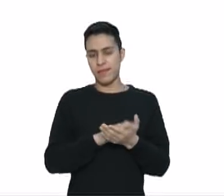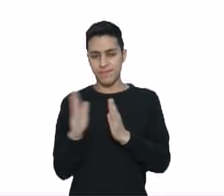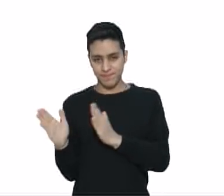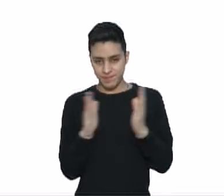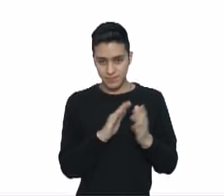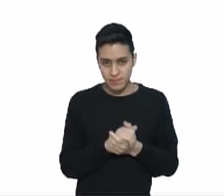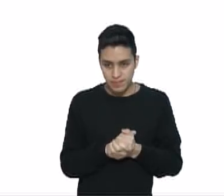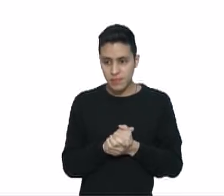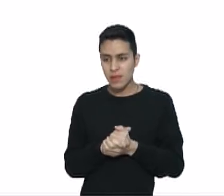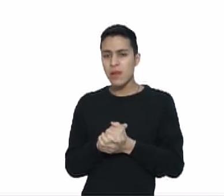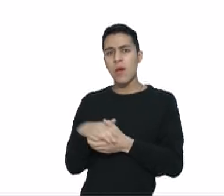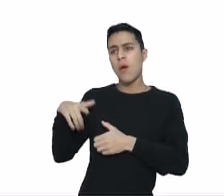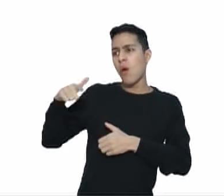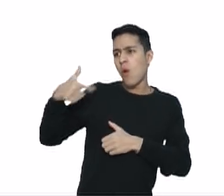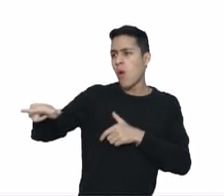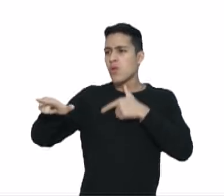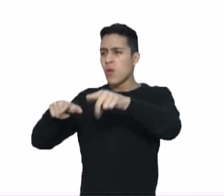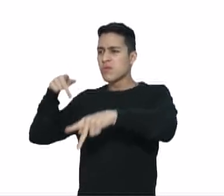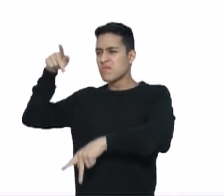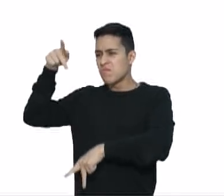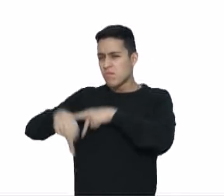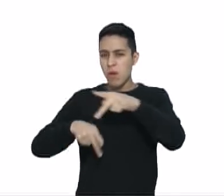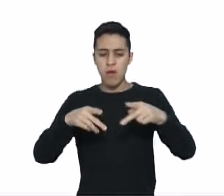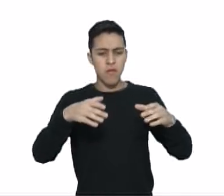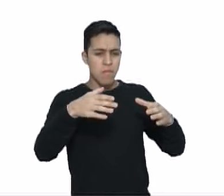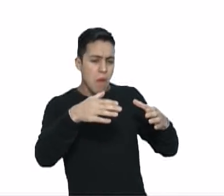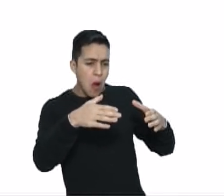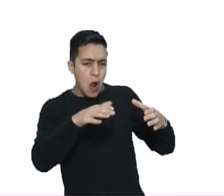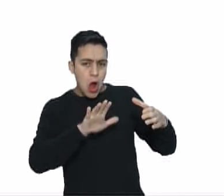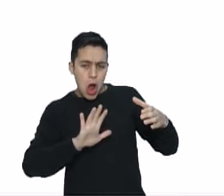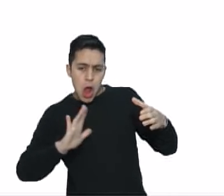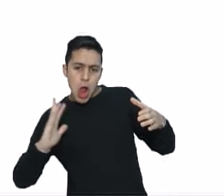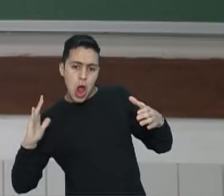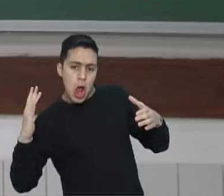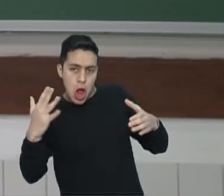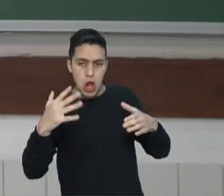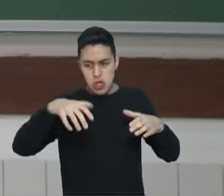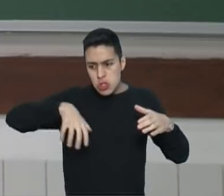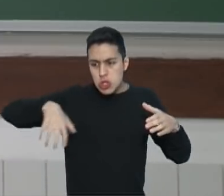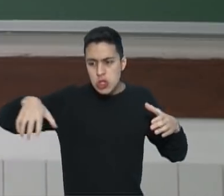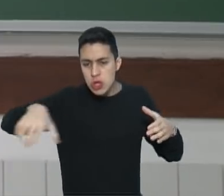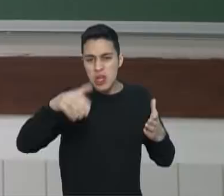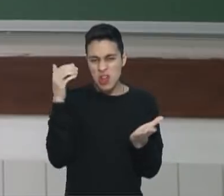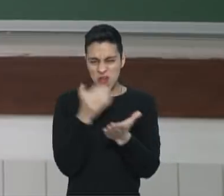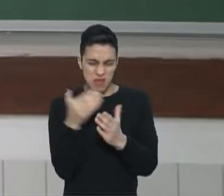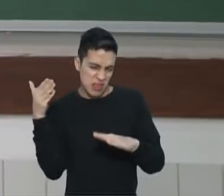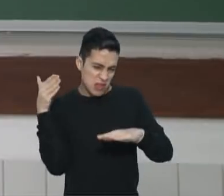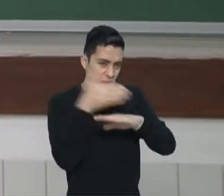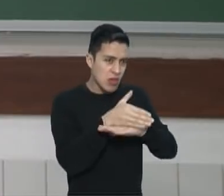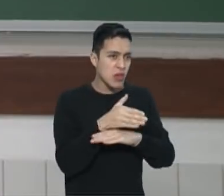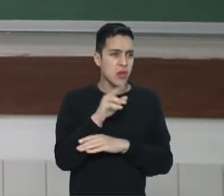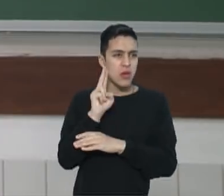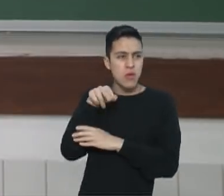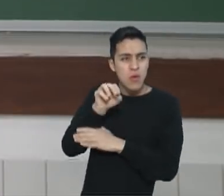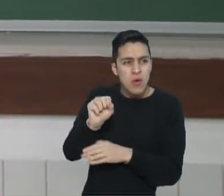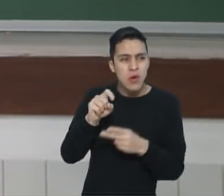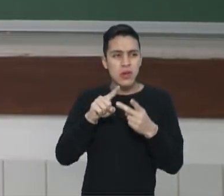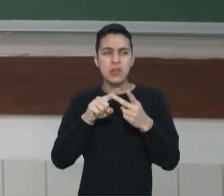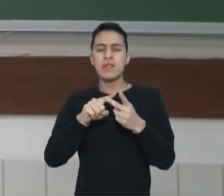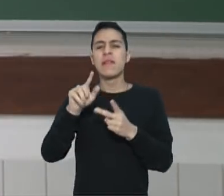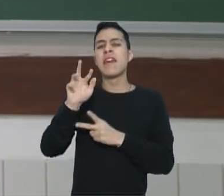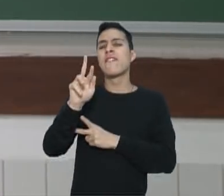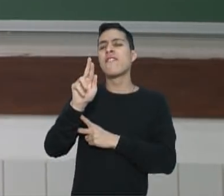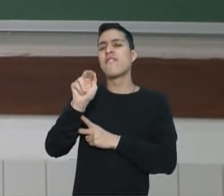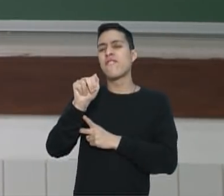invasões de outros povos, que viviam à margem do Império. Então a gente vai ter a entrada dos hunos, invasões dos próprios